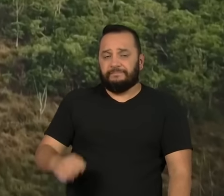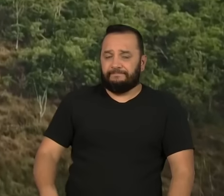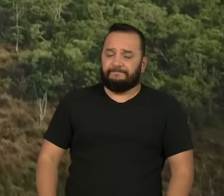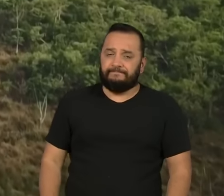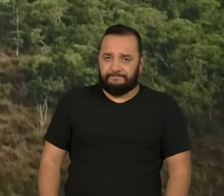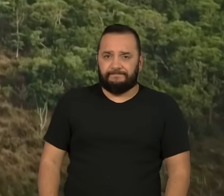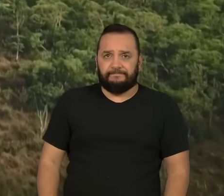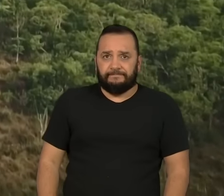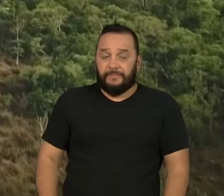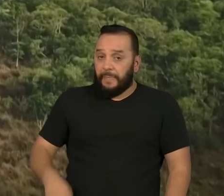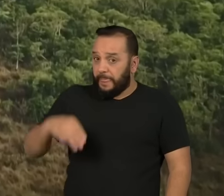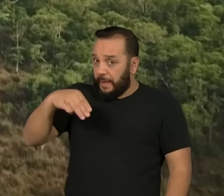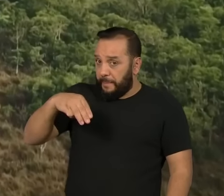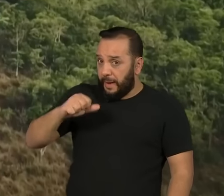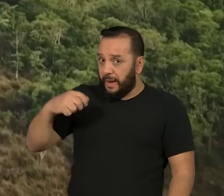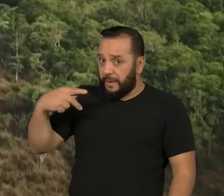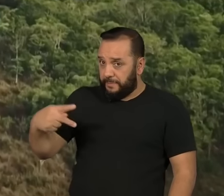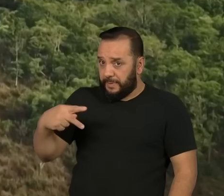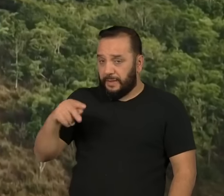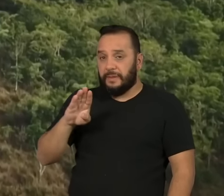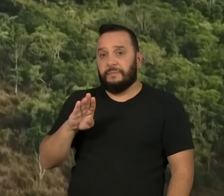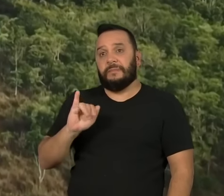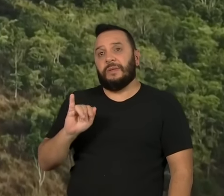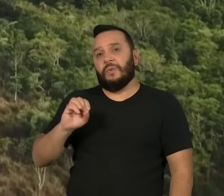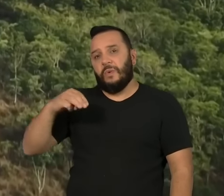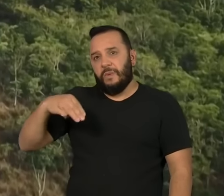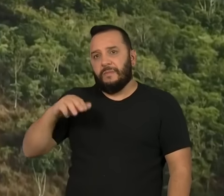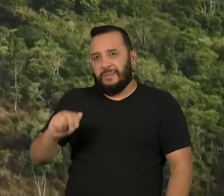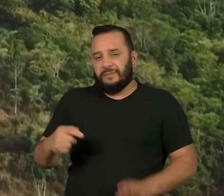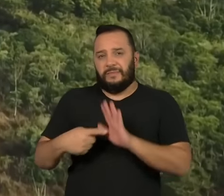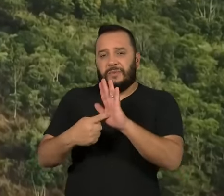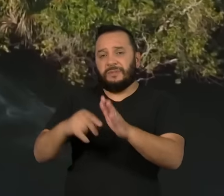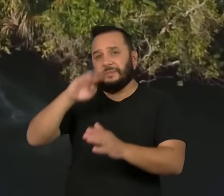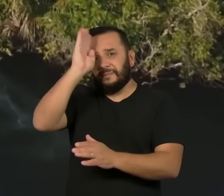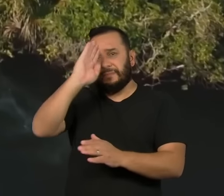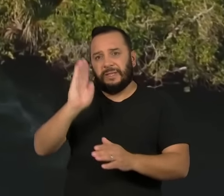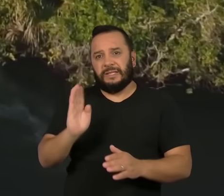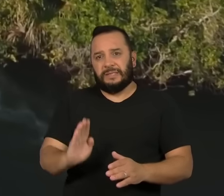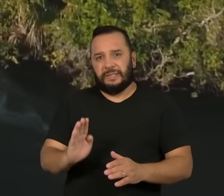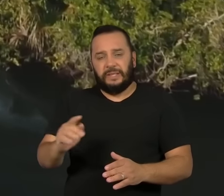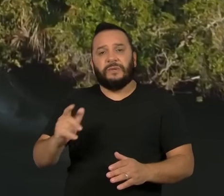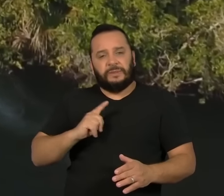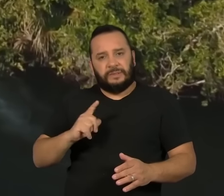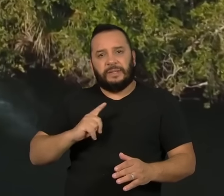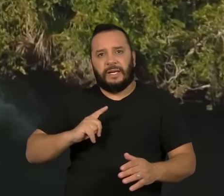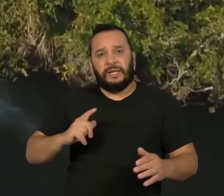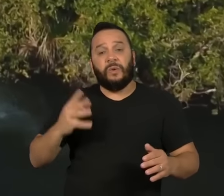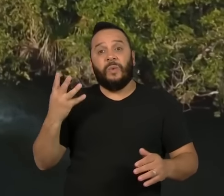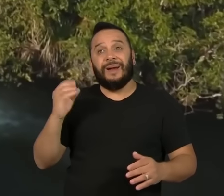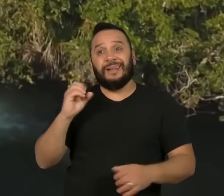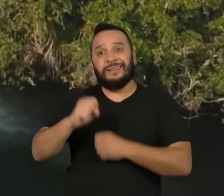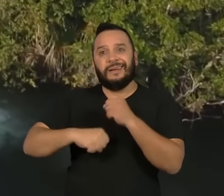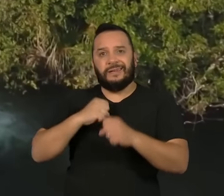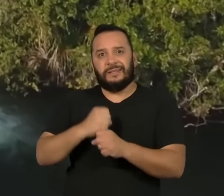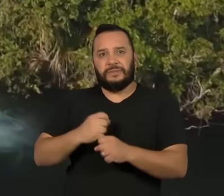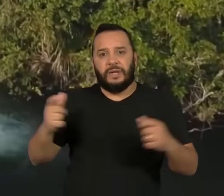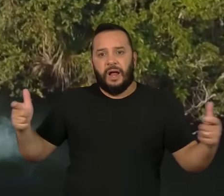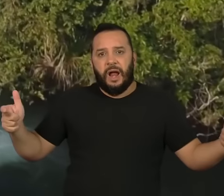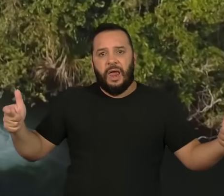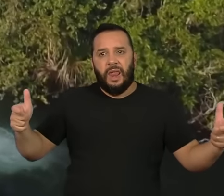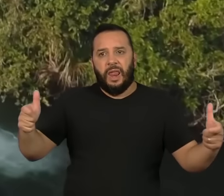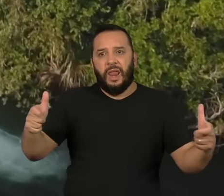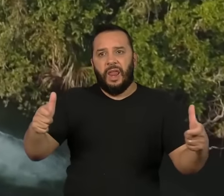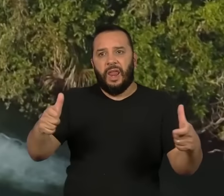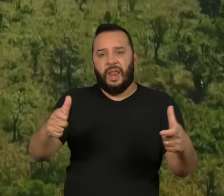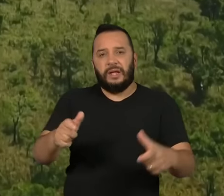Dados da rede MAP Biomas revelam que o Brasil perdeu, em 40 anos, cerca de 112 milhões de hectares de